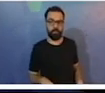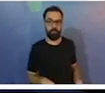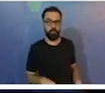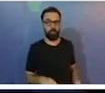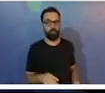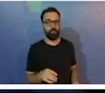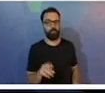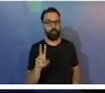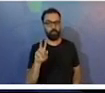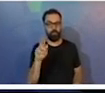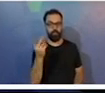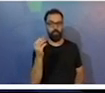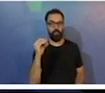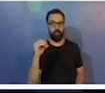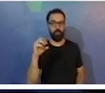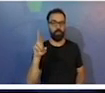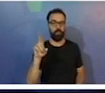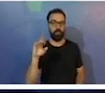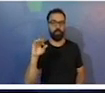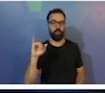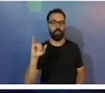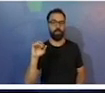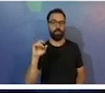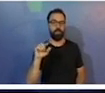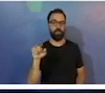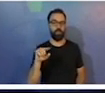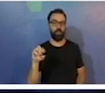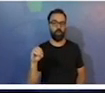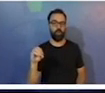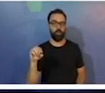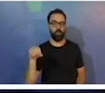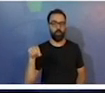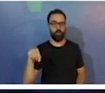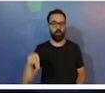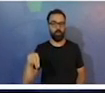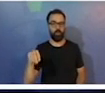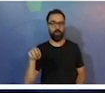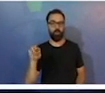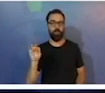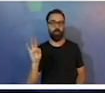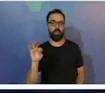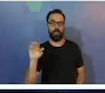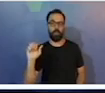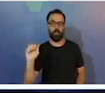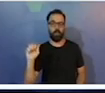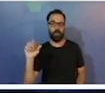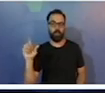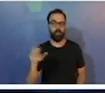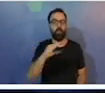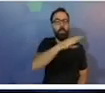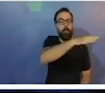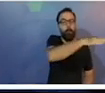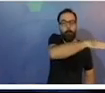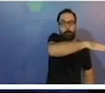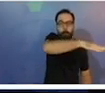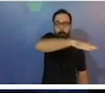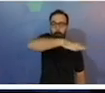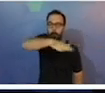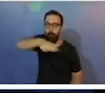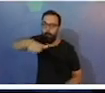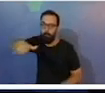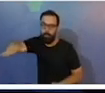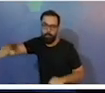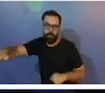horizontal é a linha do horizonte. E a linha vertical, ela é em pé. Aqui,